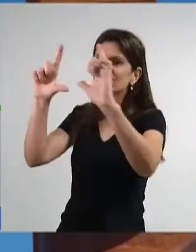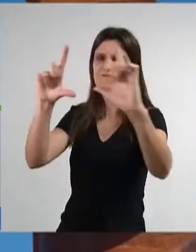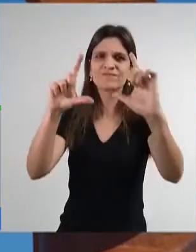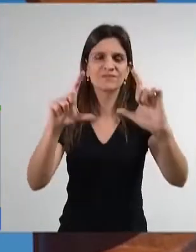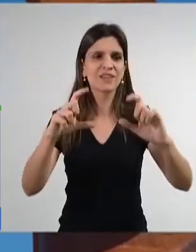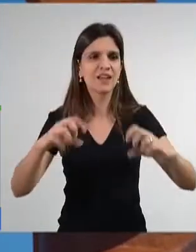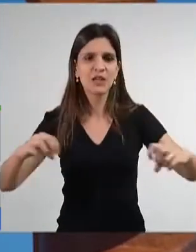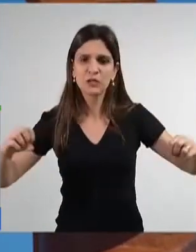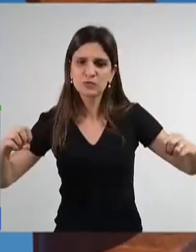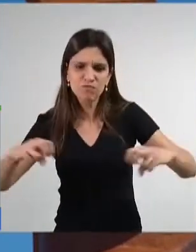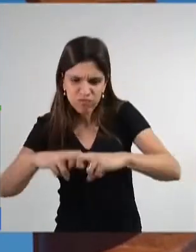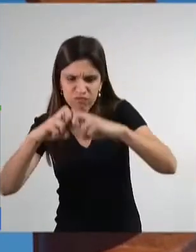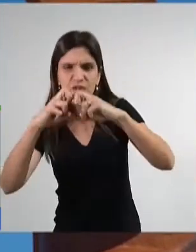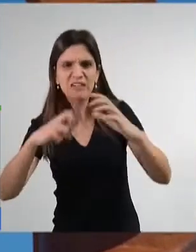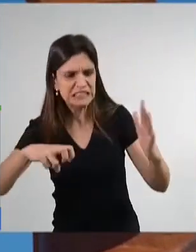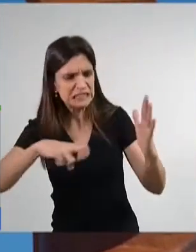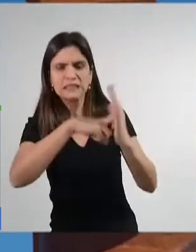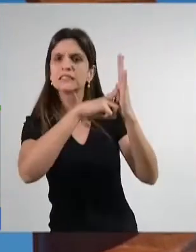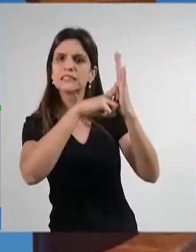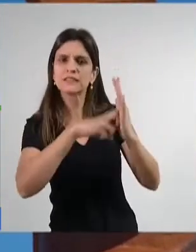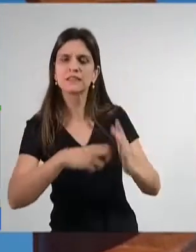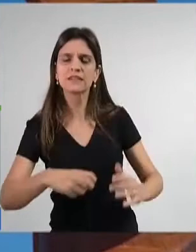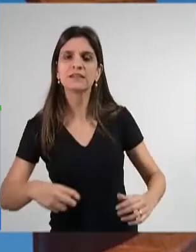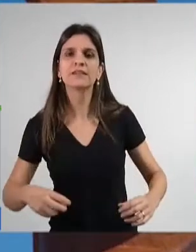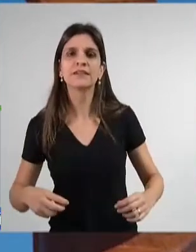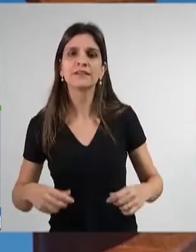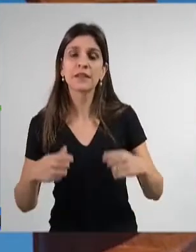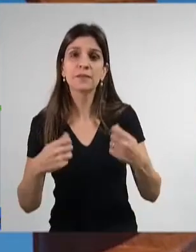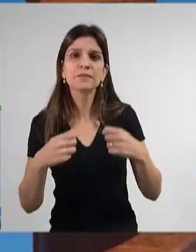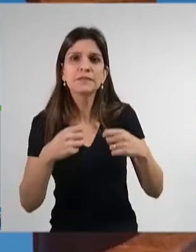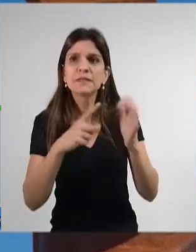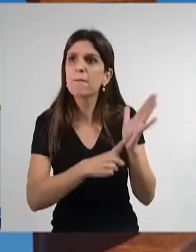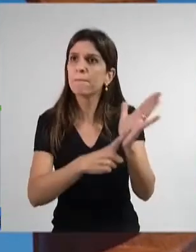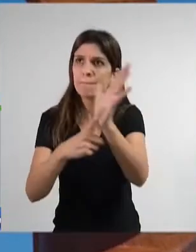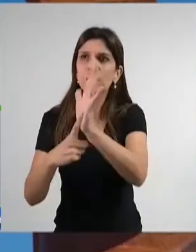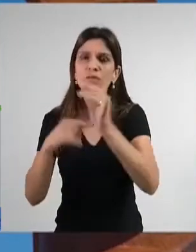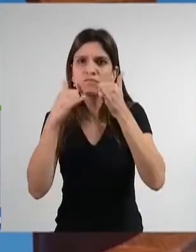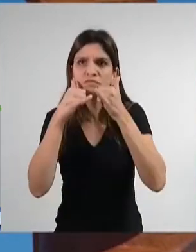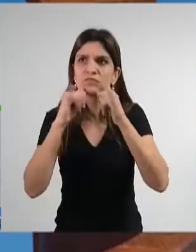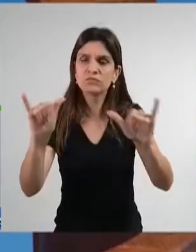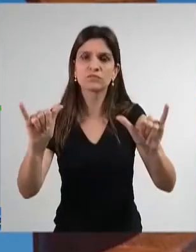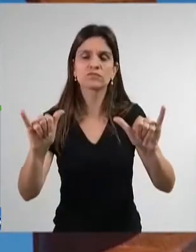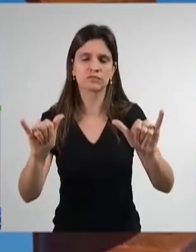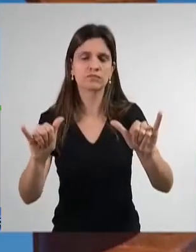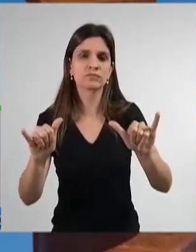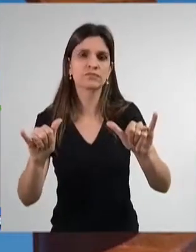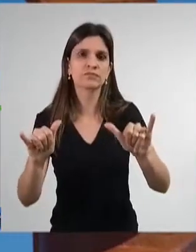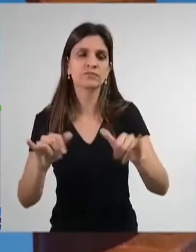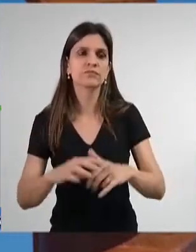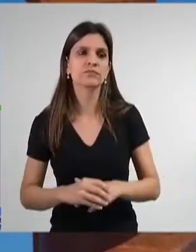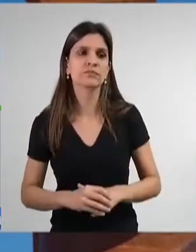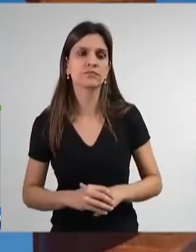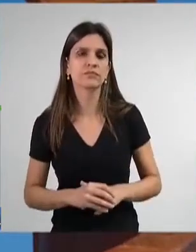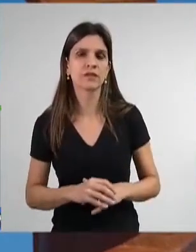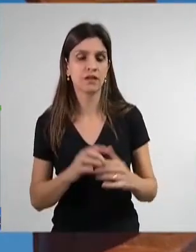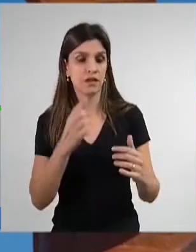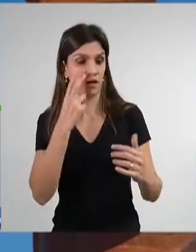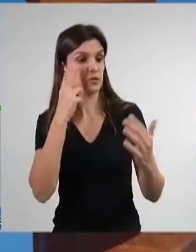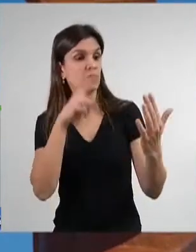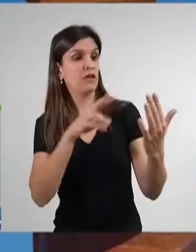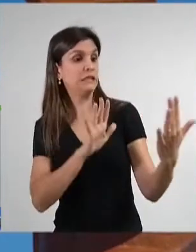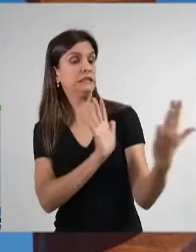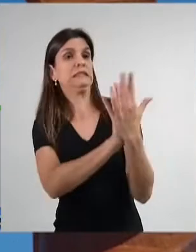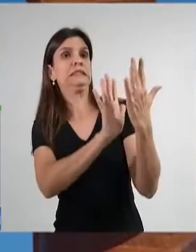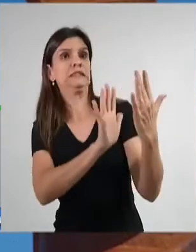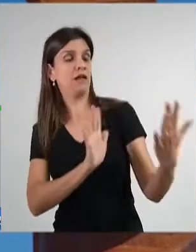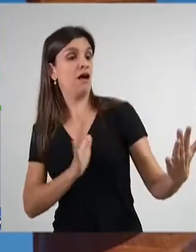festas, né, nesses cartazes, nesses banners que anunciam festas, tem que colocar lá fotos que chocam,